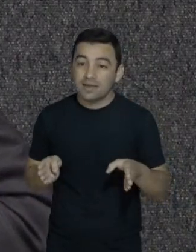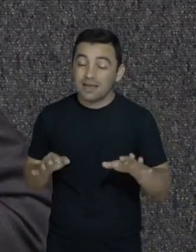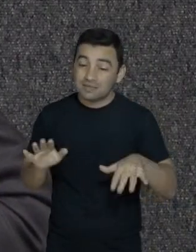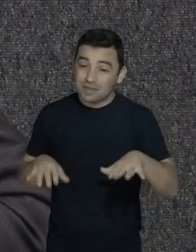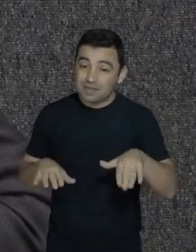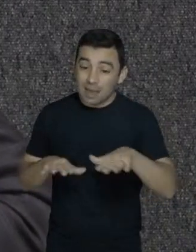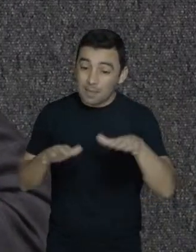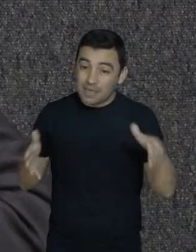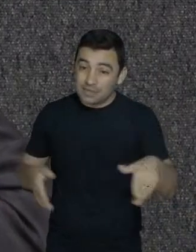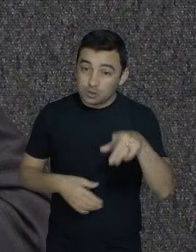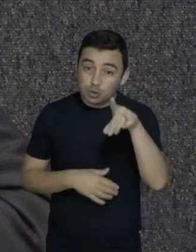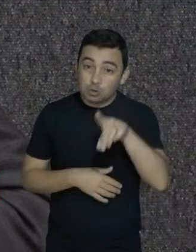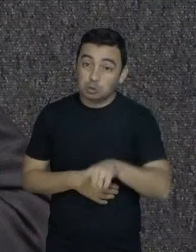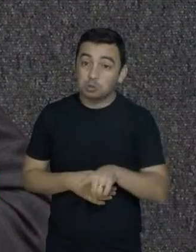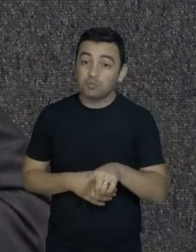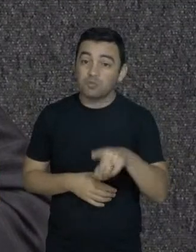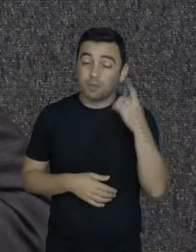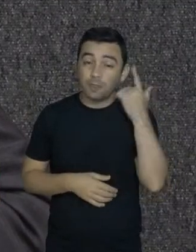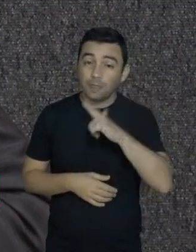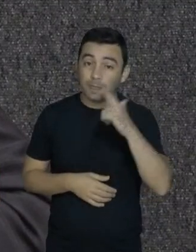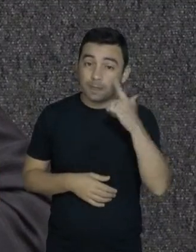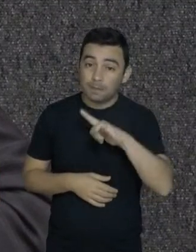diretora ela consiga